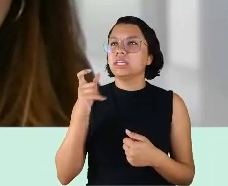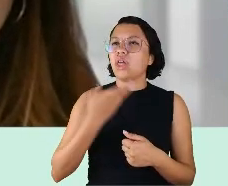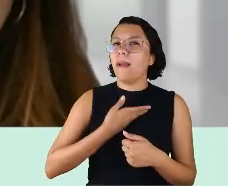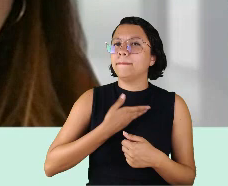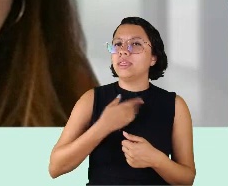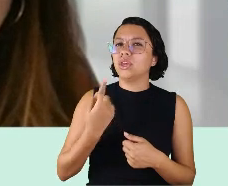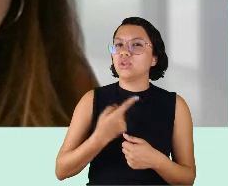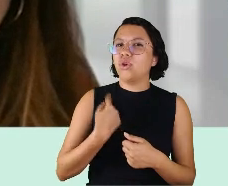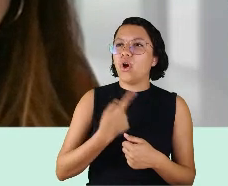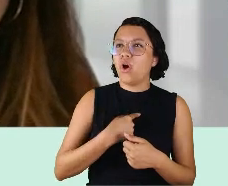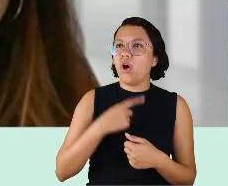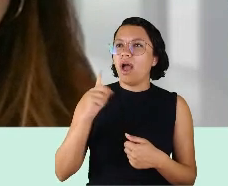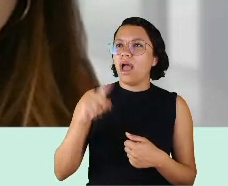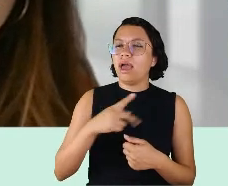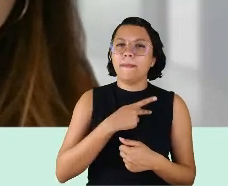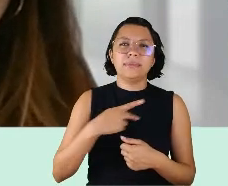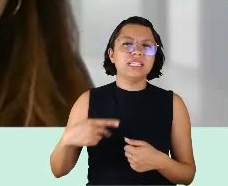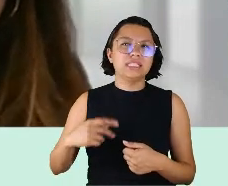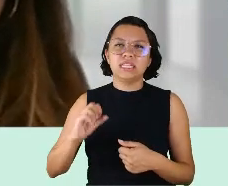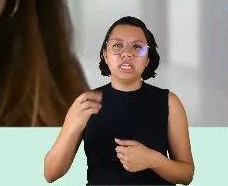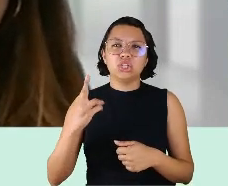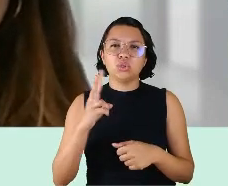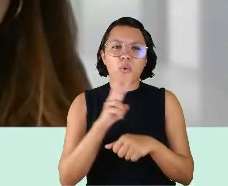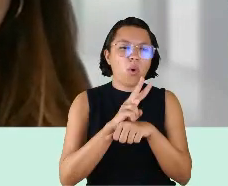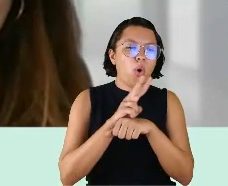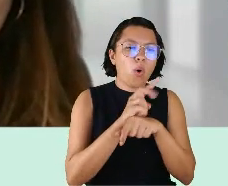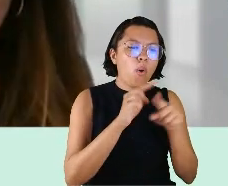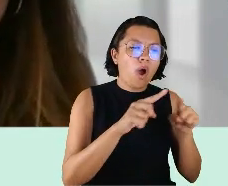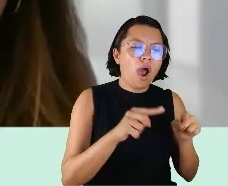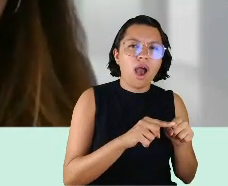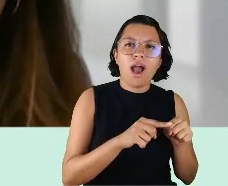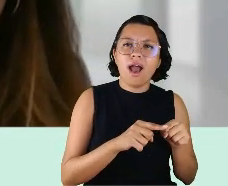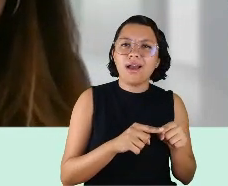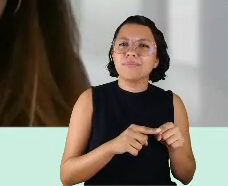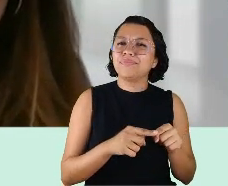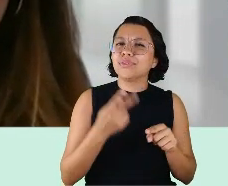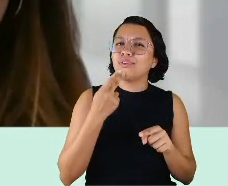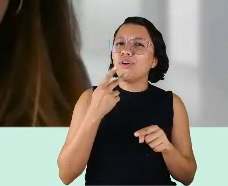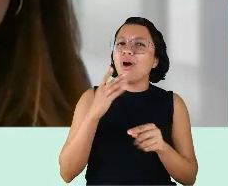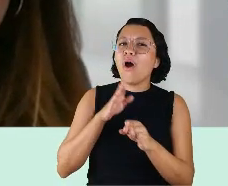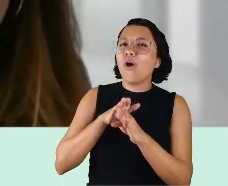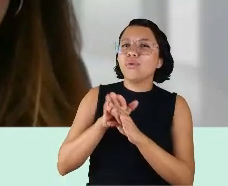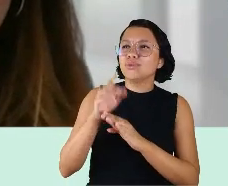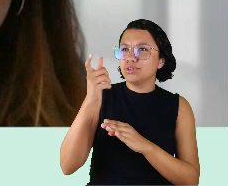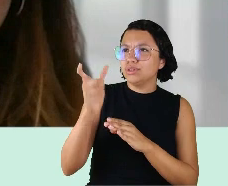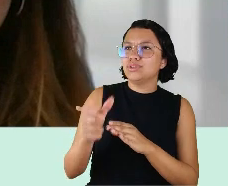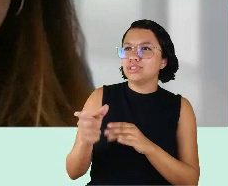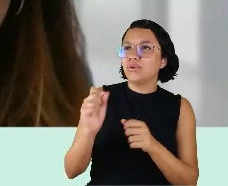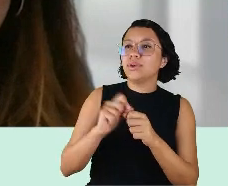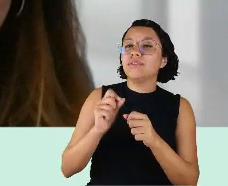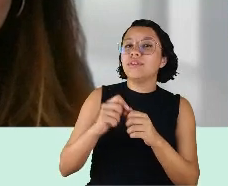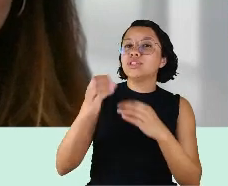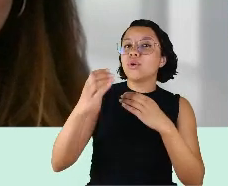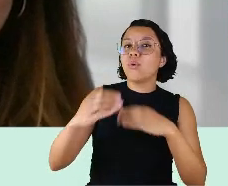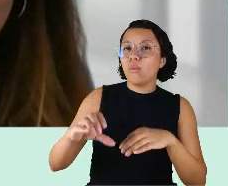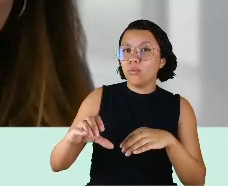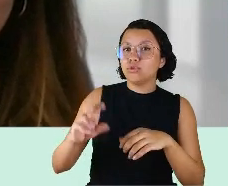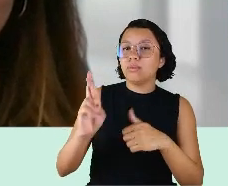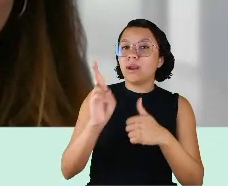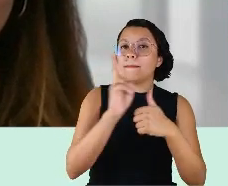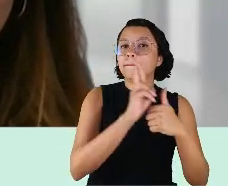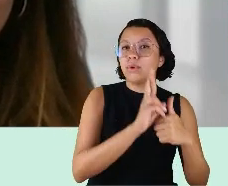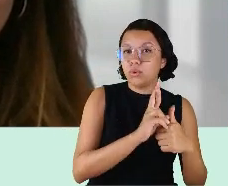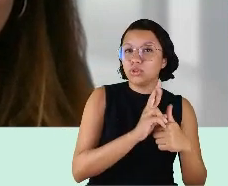ou corregedora na época, pediu a palavra e disse, eu recomendo ao senhor que faça concurso